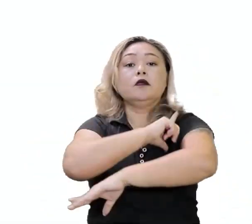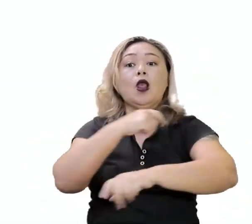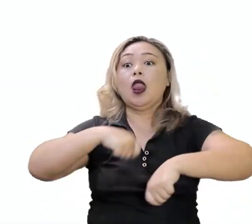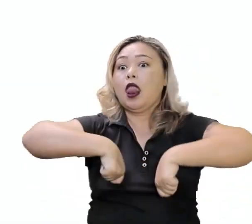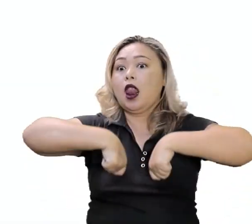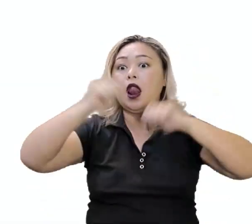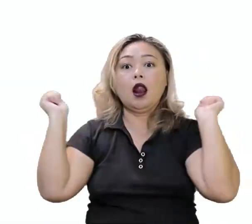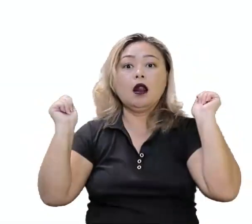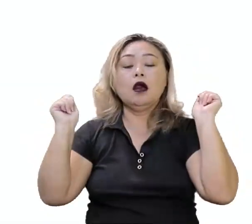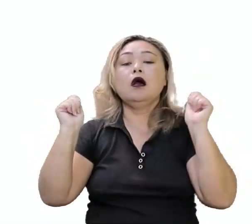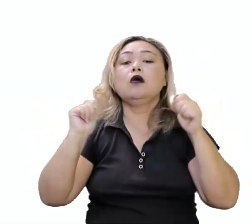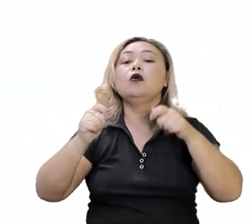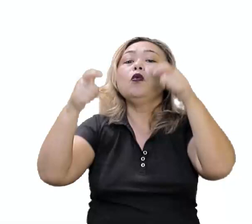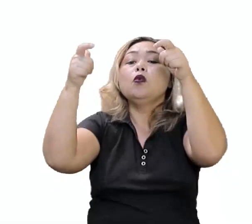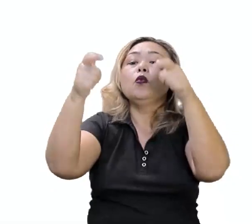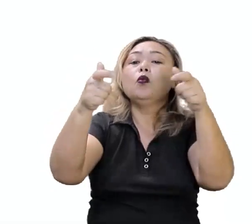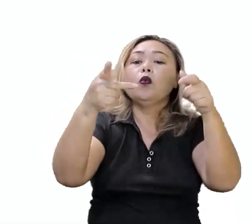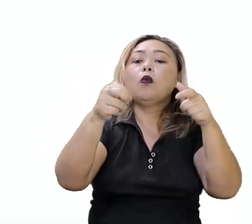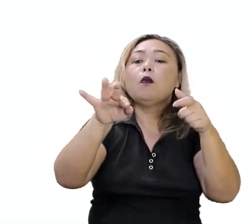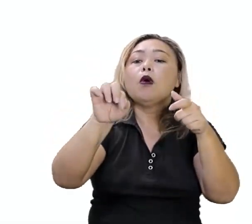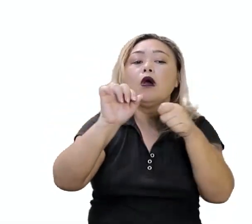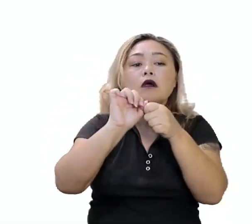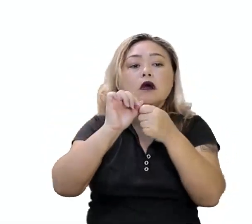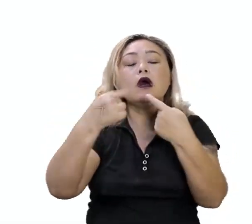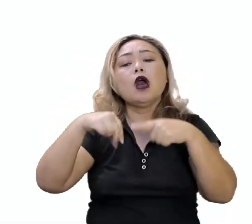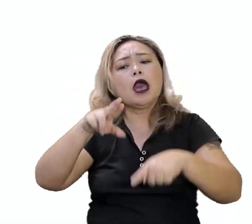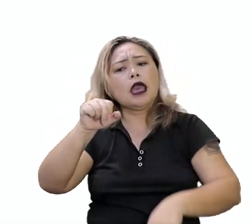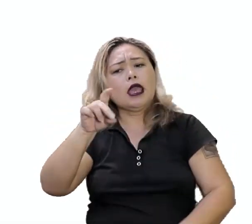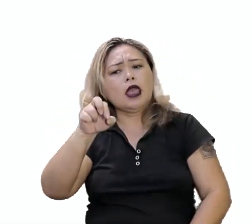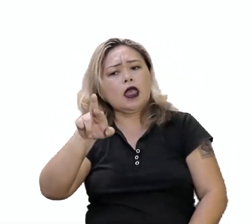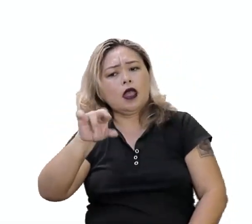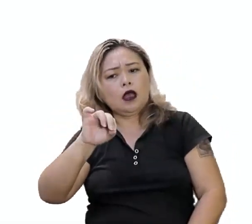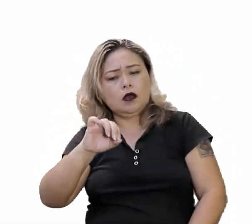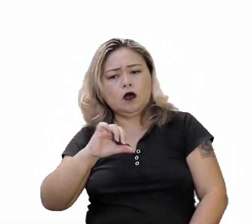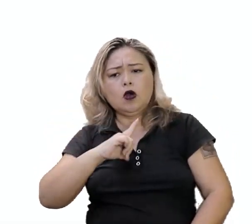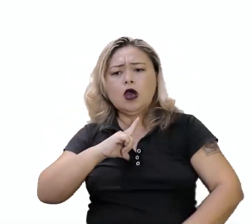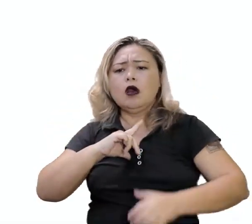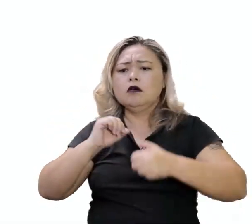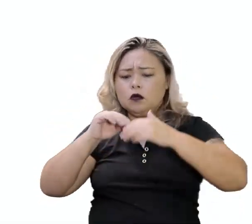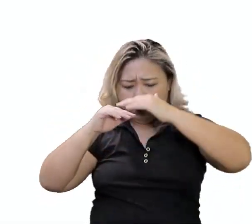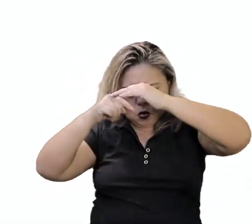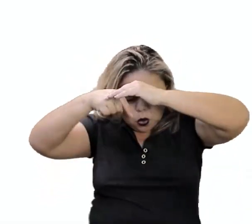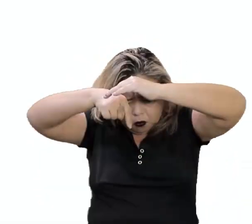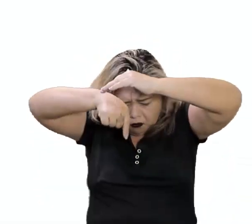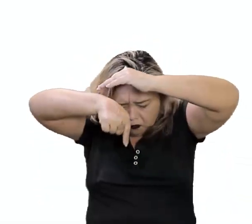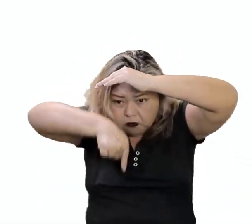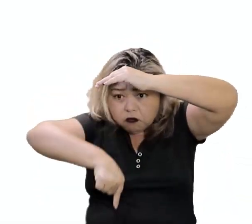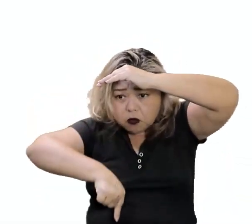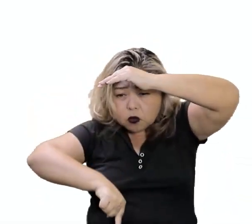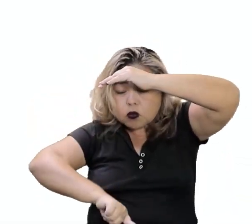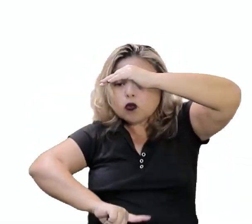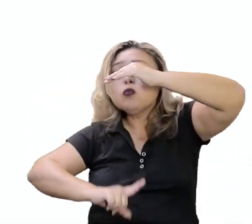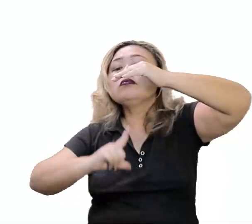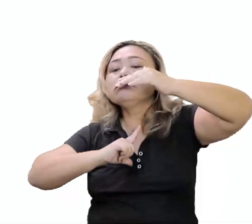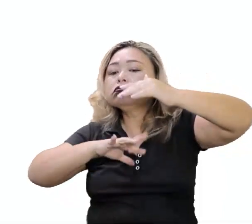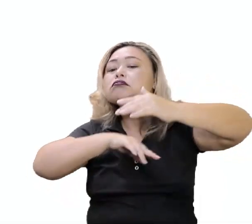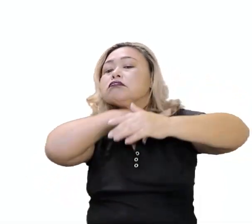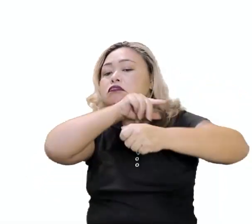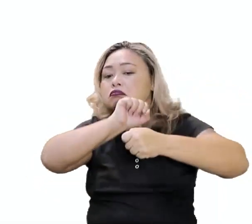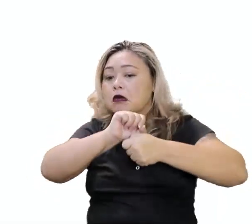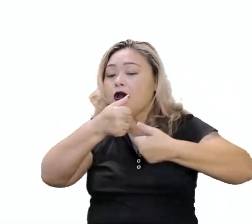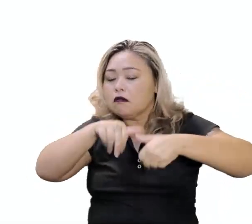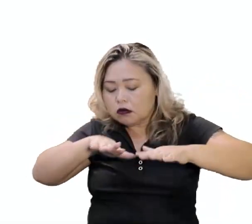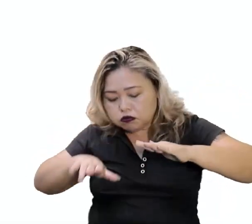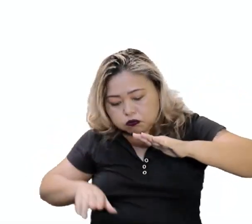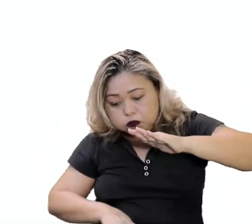é possível localizar poríferos e nem quinidários. Opa! Na região bentônica, no fundo, você tem animais fixos e animais que vão